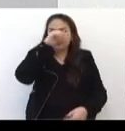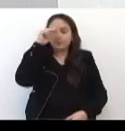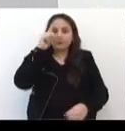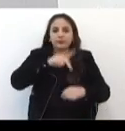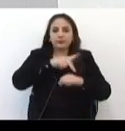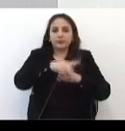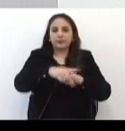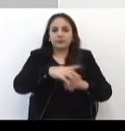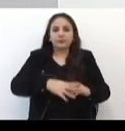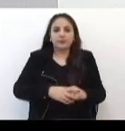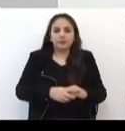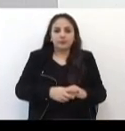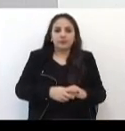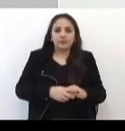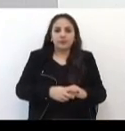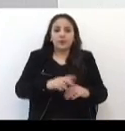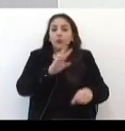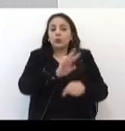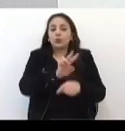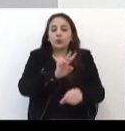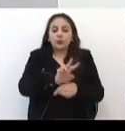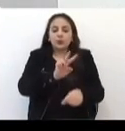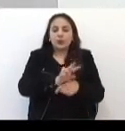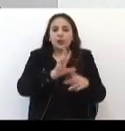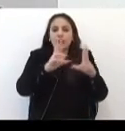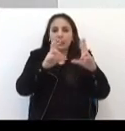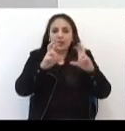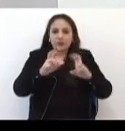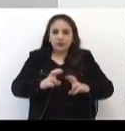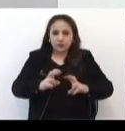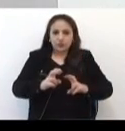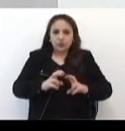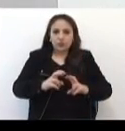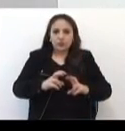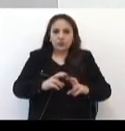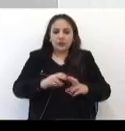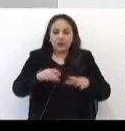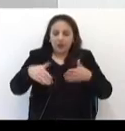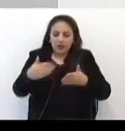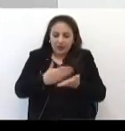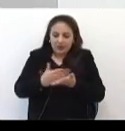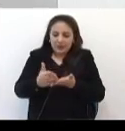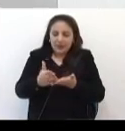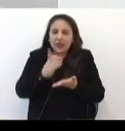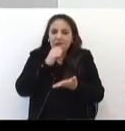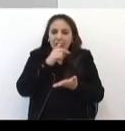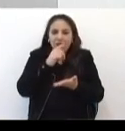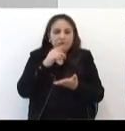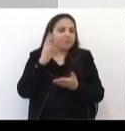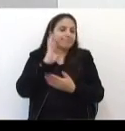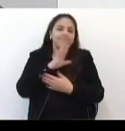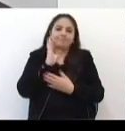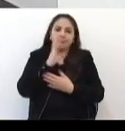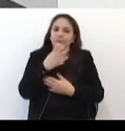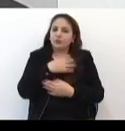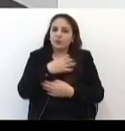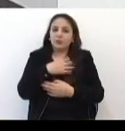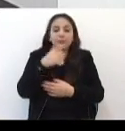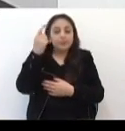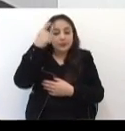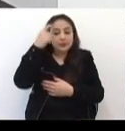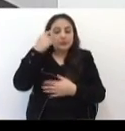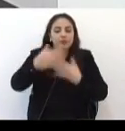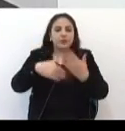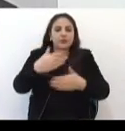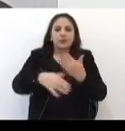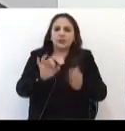Fundo. E aí tratar a questão das nascentes desta forma não é legal e eu acho que nós temos que pensar mesmo no